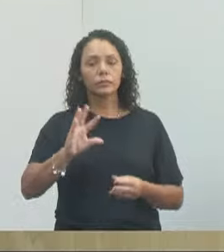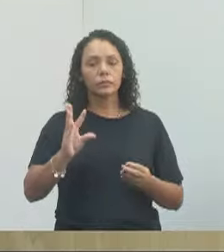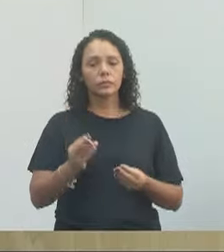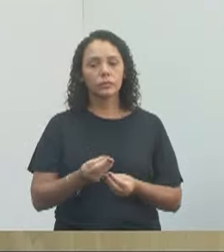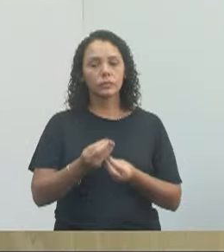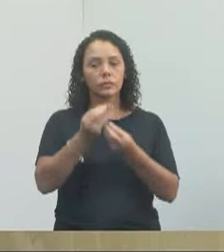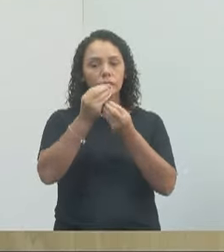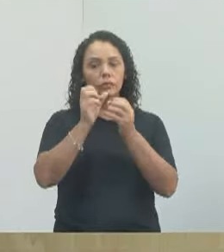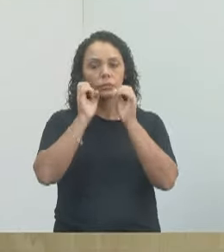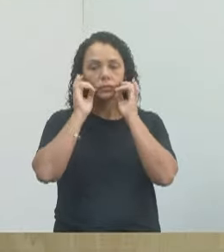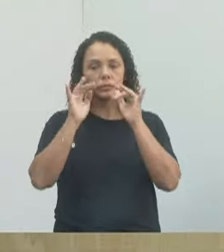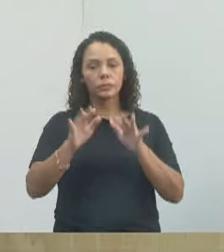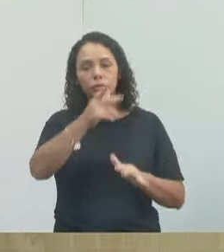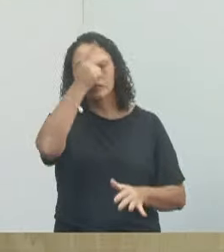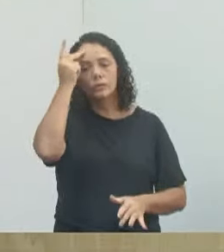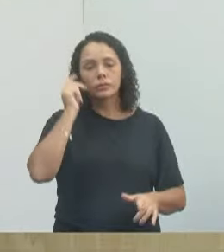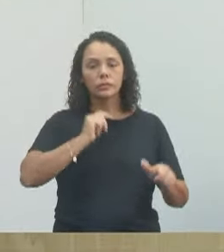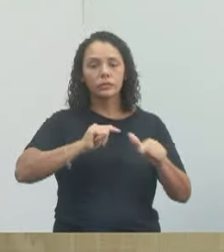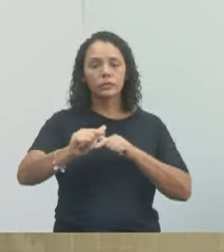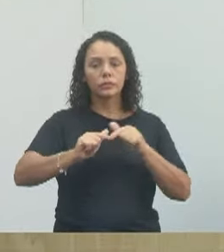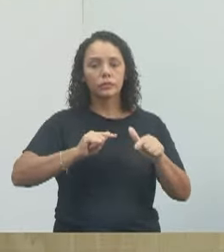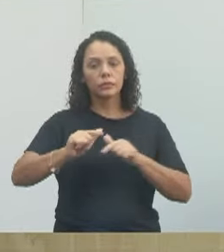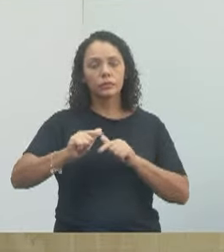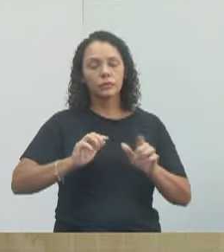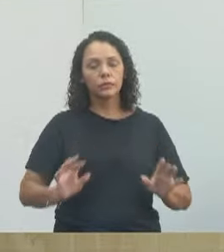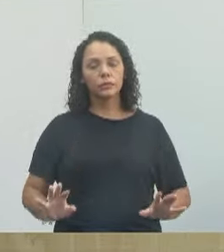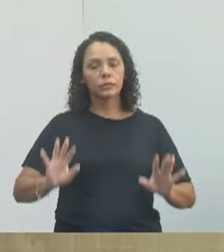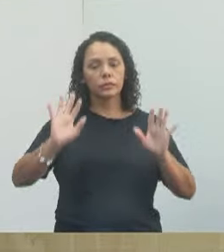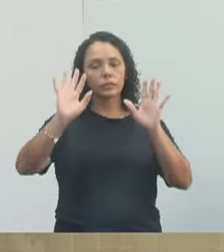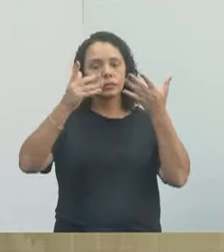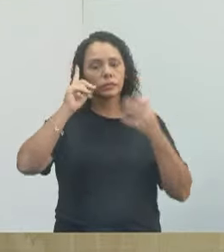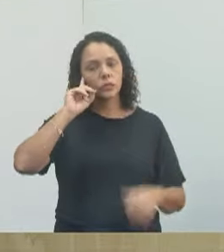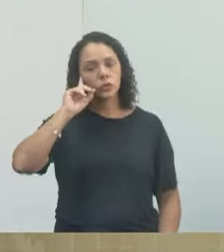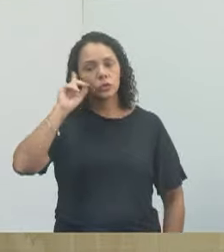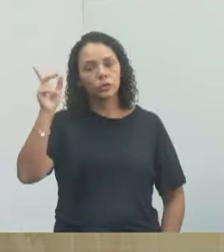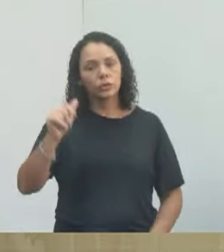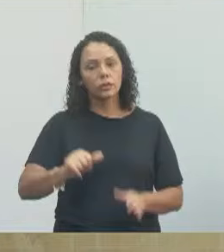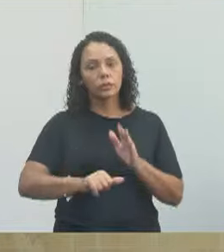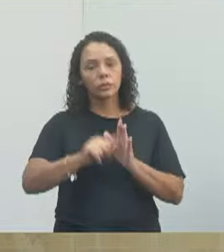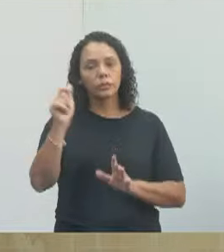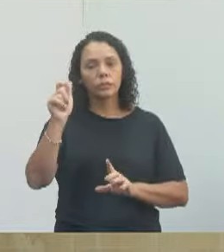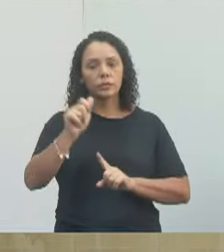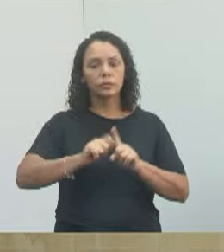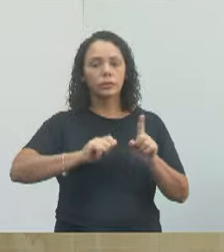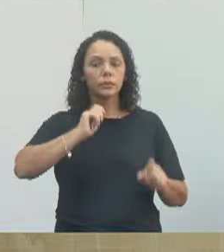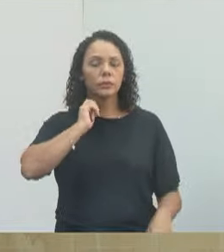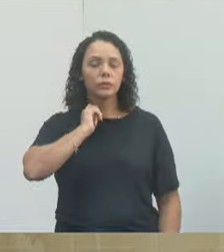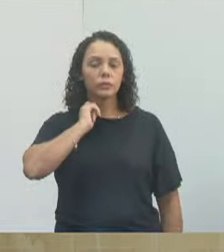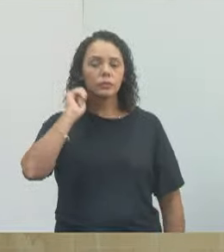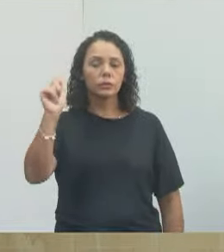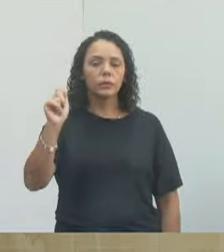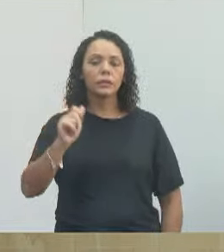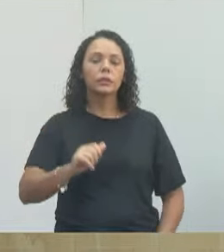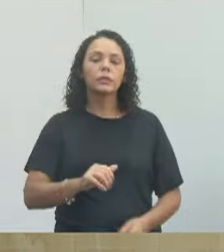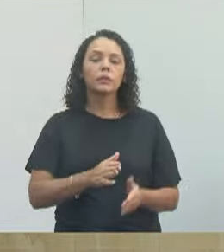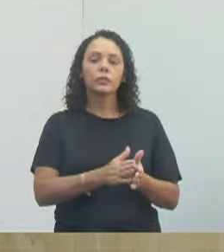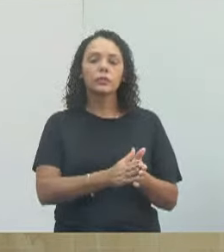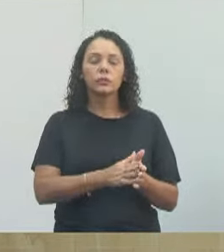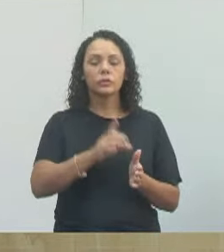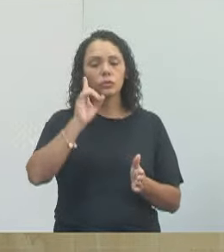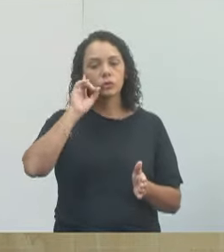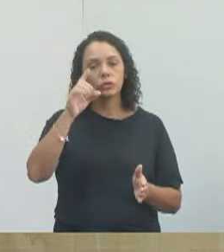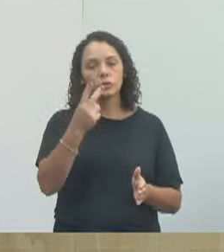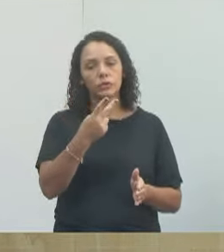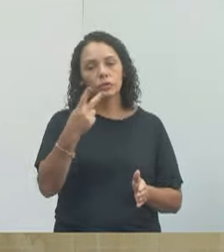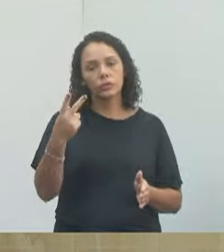celebrada no dia primo de Maio do corrente na festa do Padroeiro São José Operário realizada entre os dias 22 de